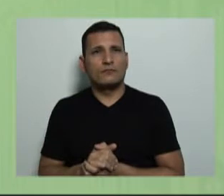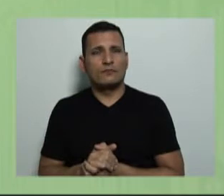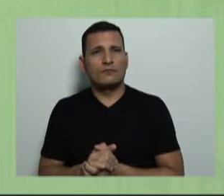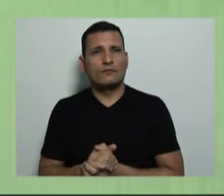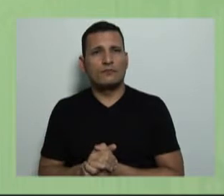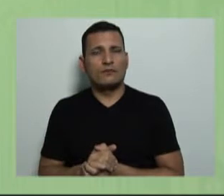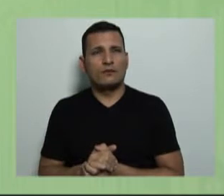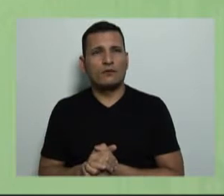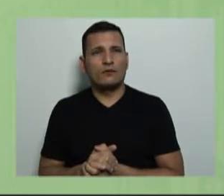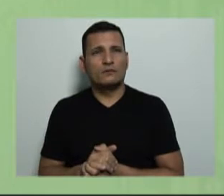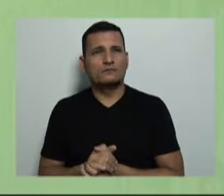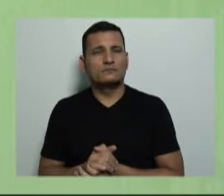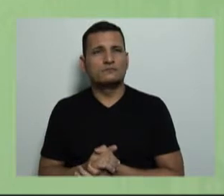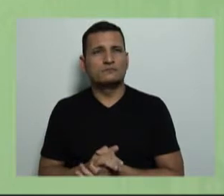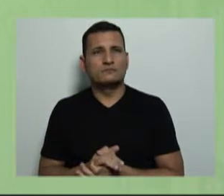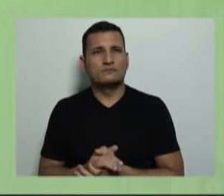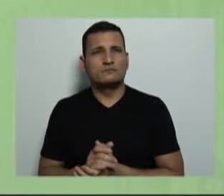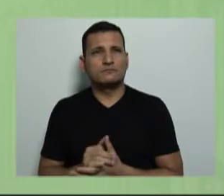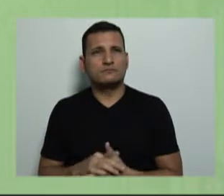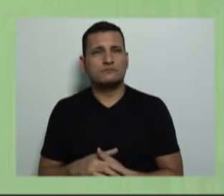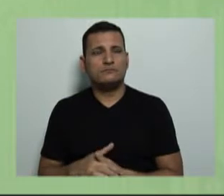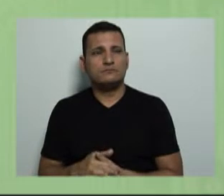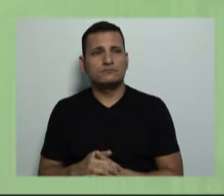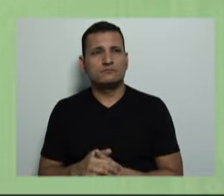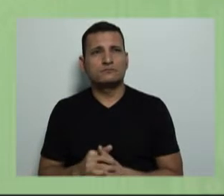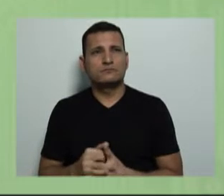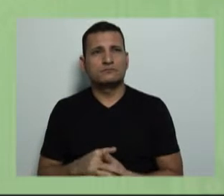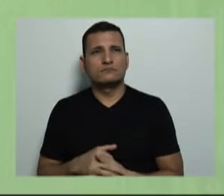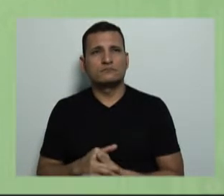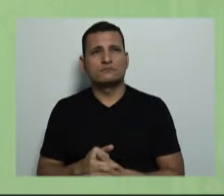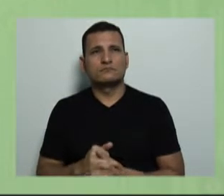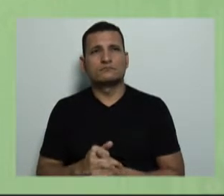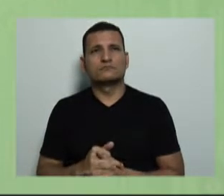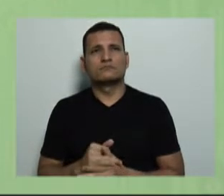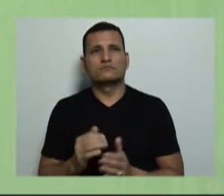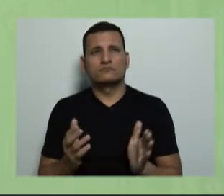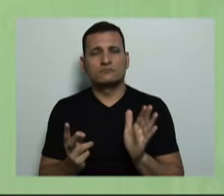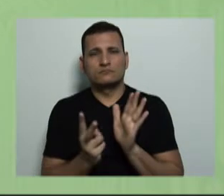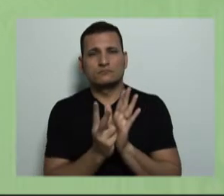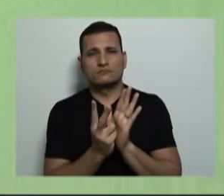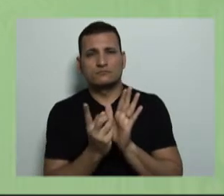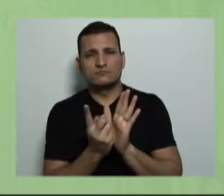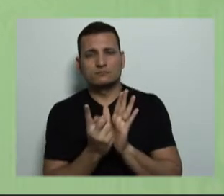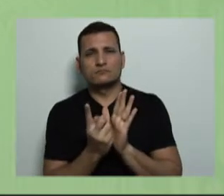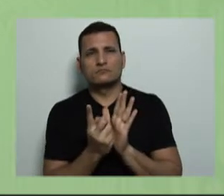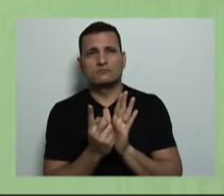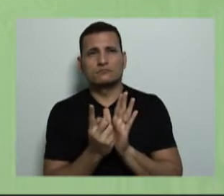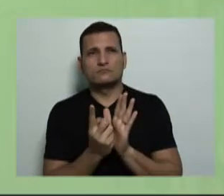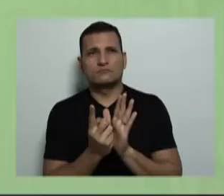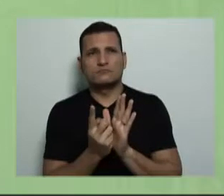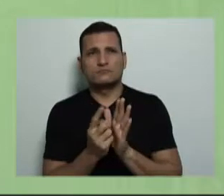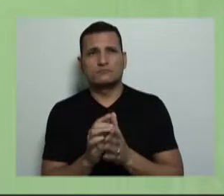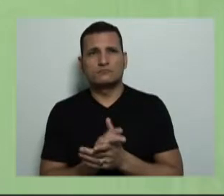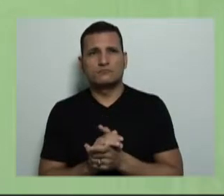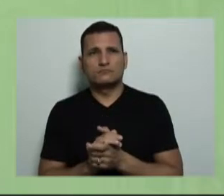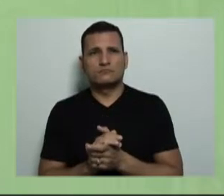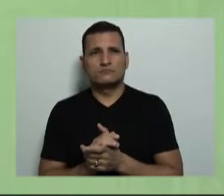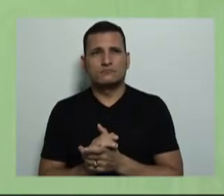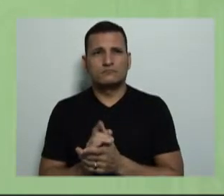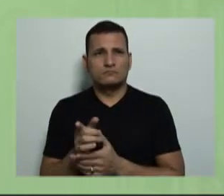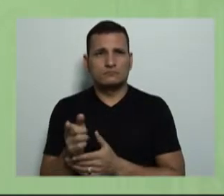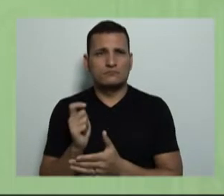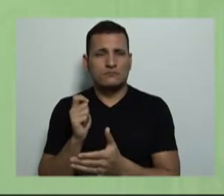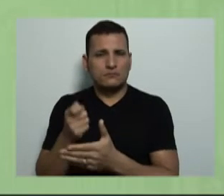faltas não justificadas legalmente. Inciso 6. Sexto, pagar ao estagiário auxílio